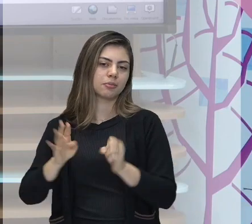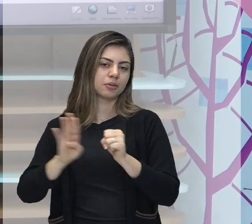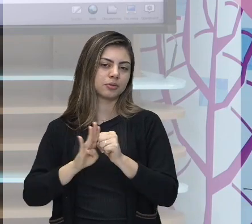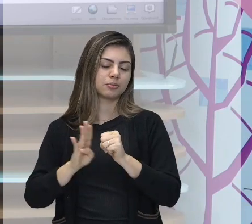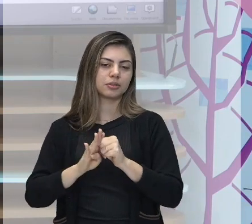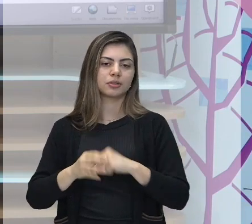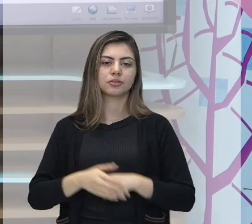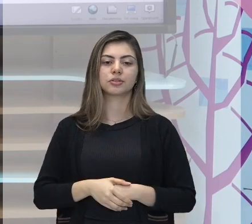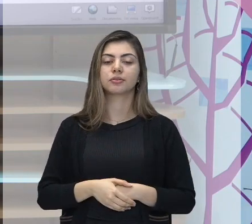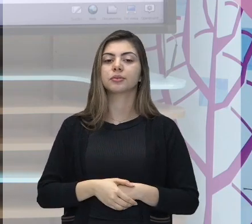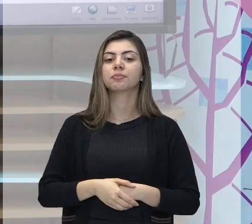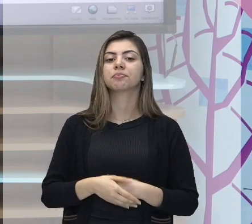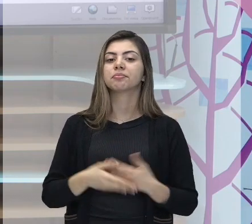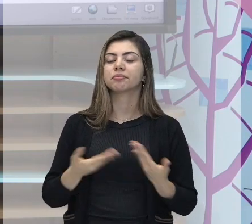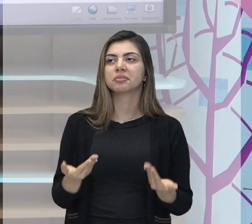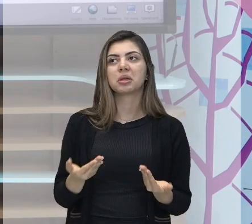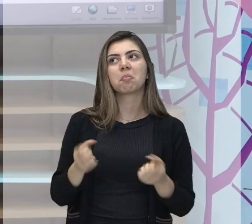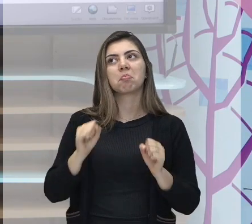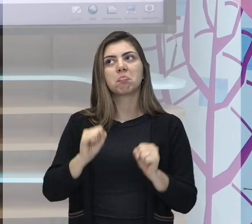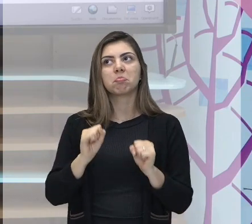substantivo, indicando